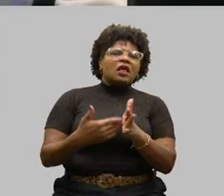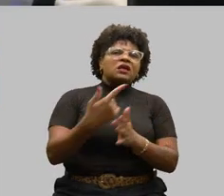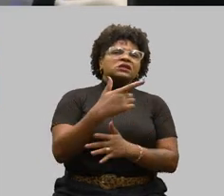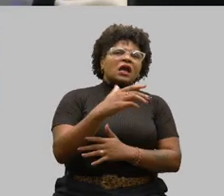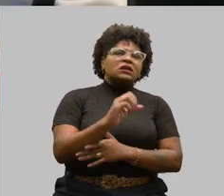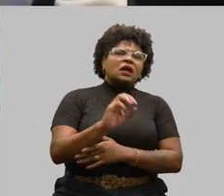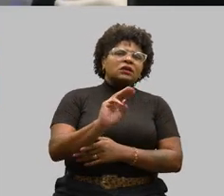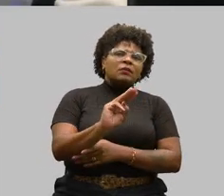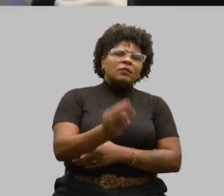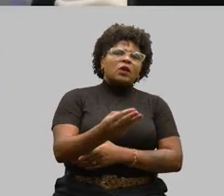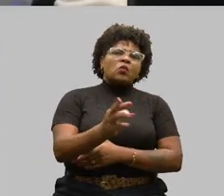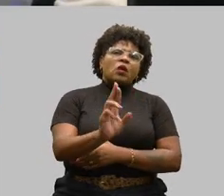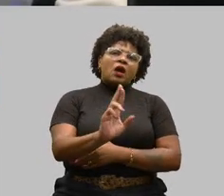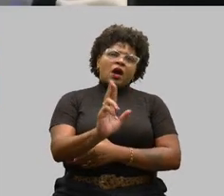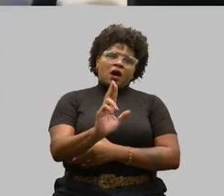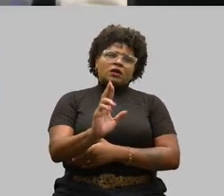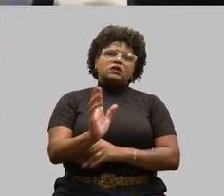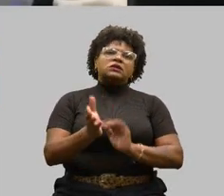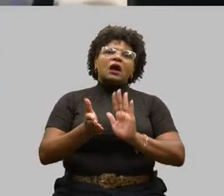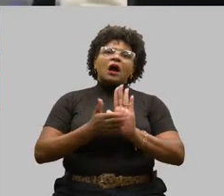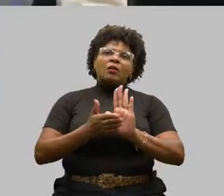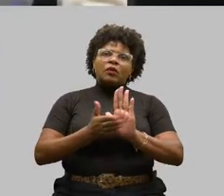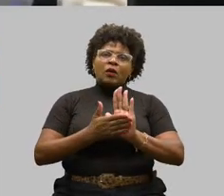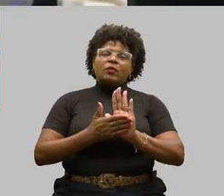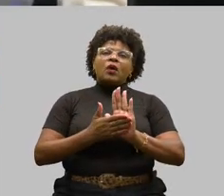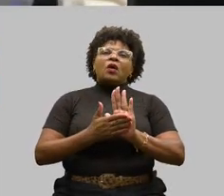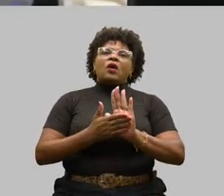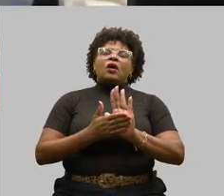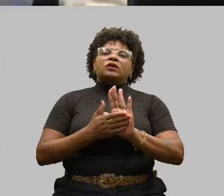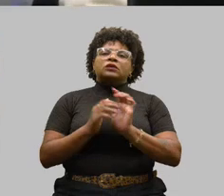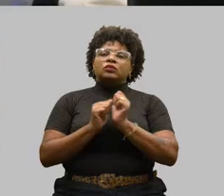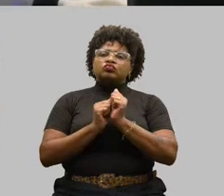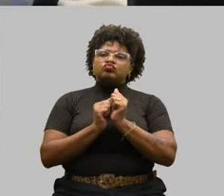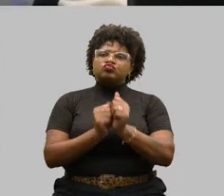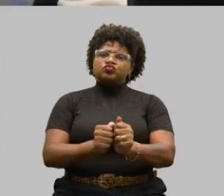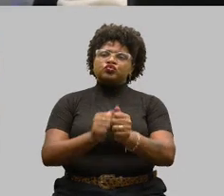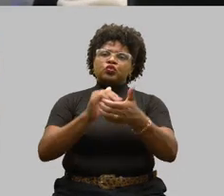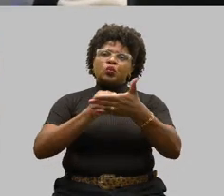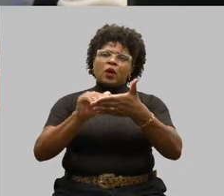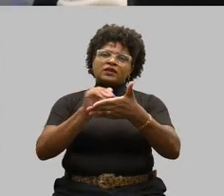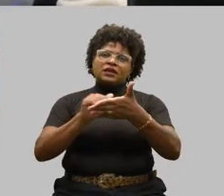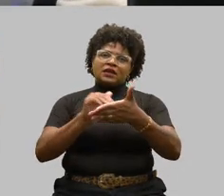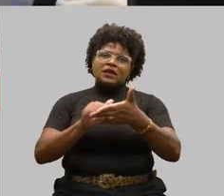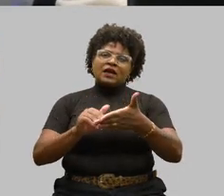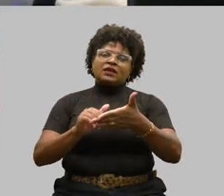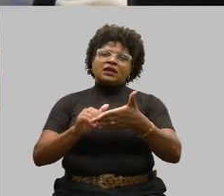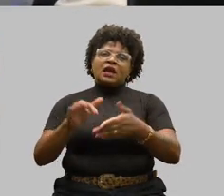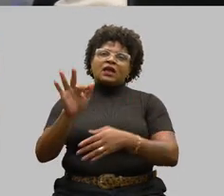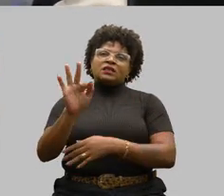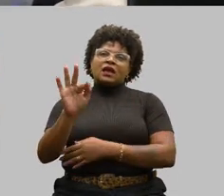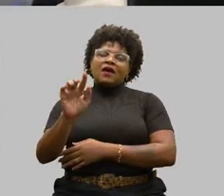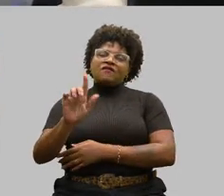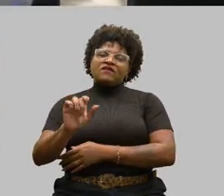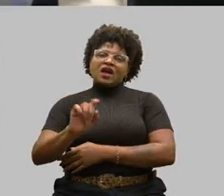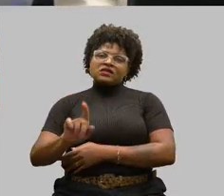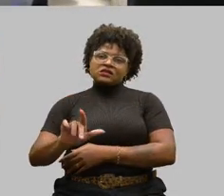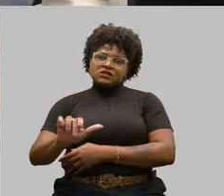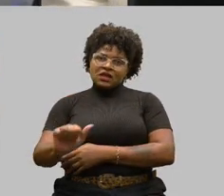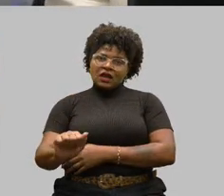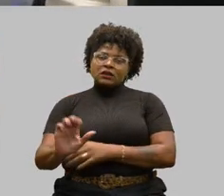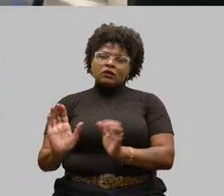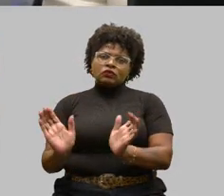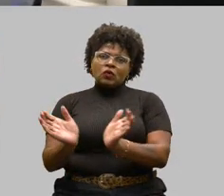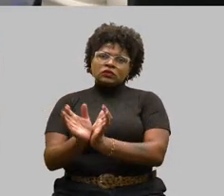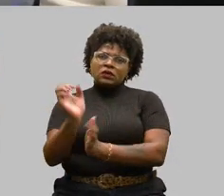propondo através da Secretaria Estadual de fazenda ao Conselho Nacional secretário de fazenda que